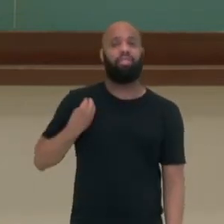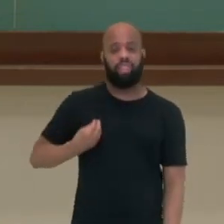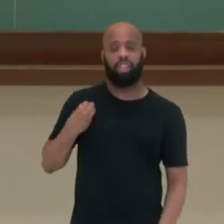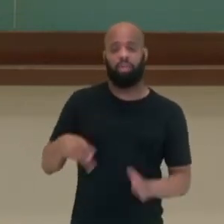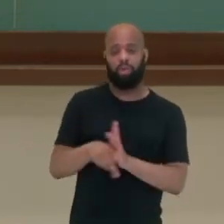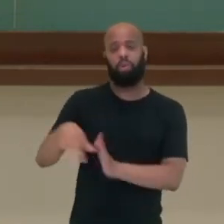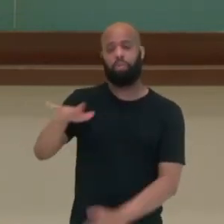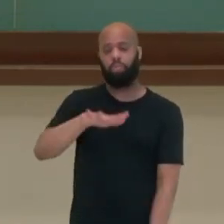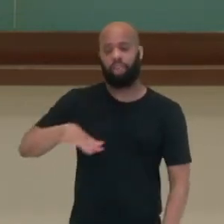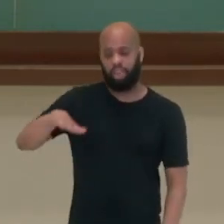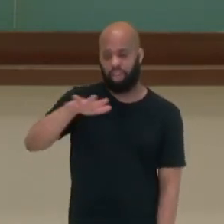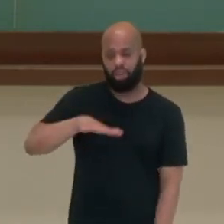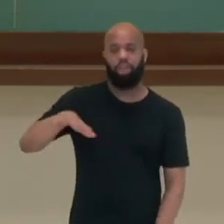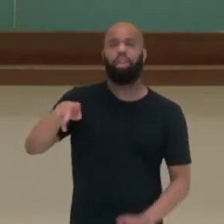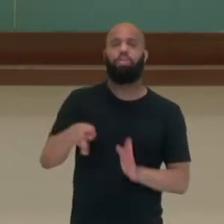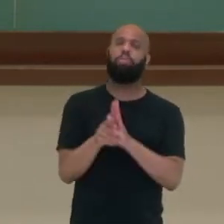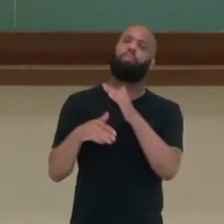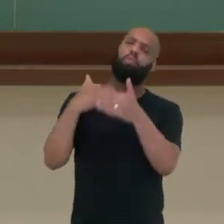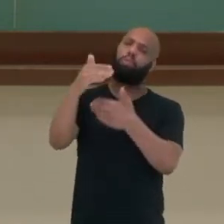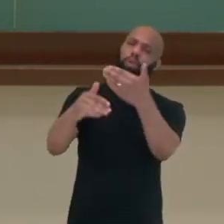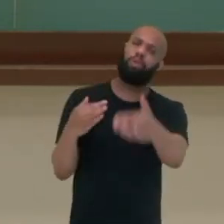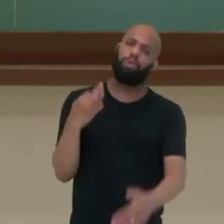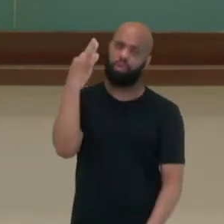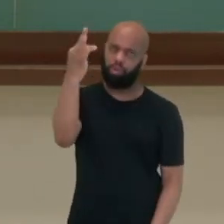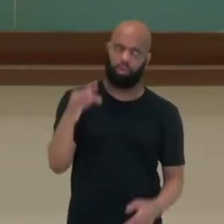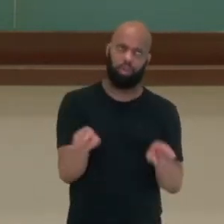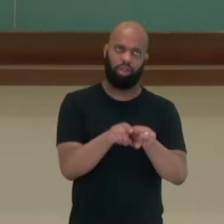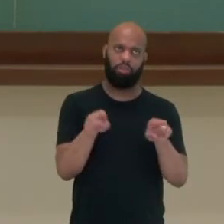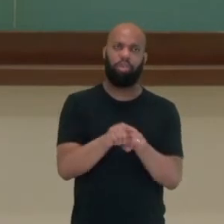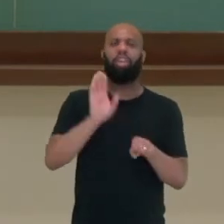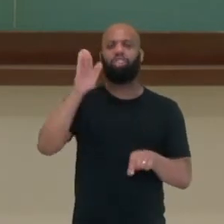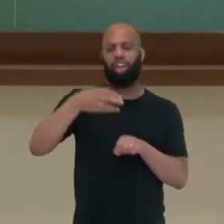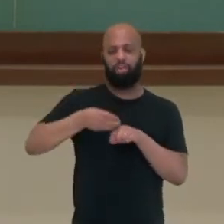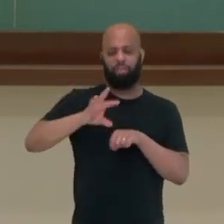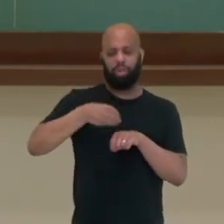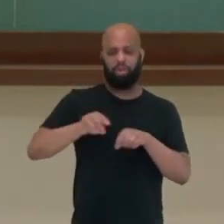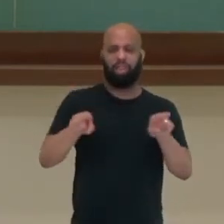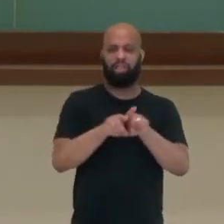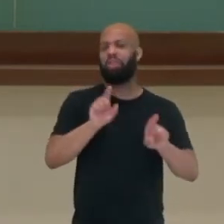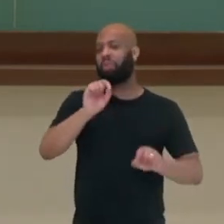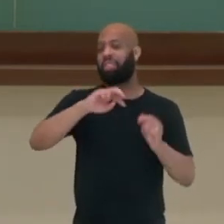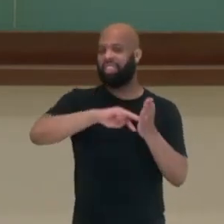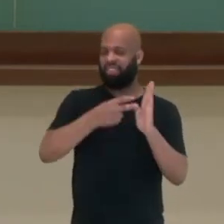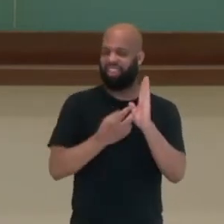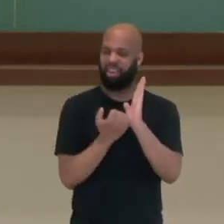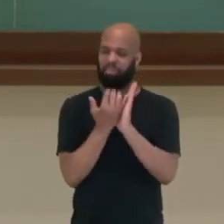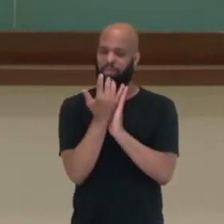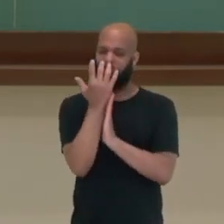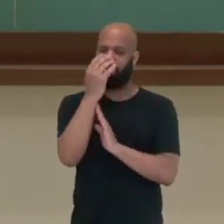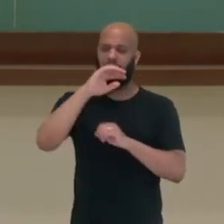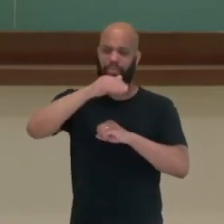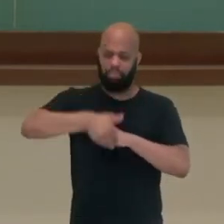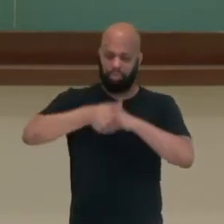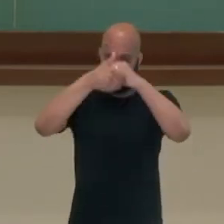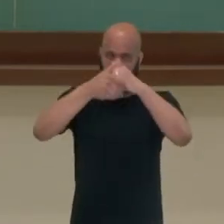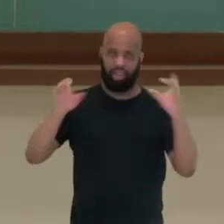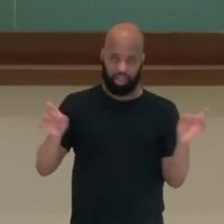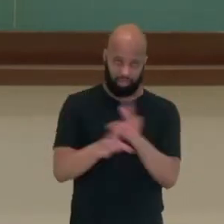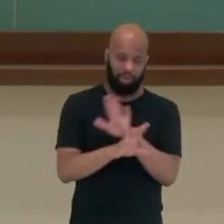do meio para as gerações futuras. Já fui dando aí um caminho do que é sustentabilidade. Quando a aula terminar,